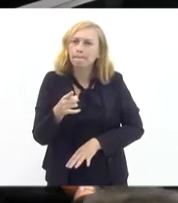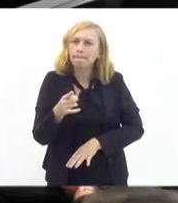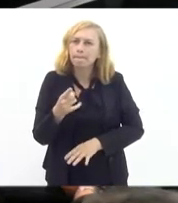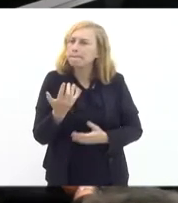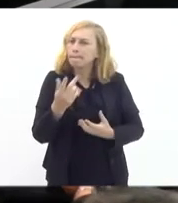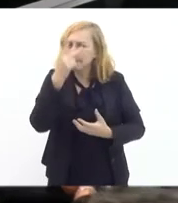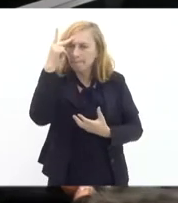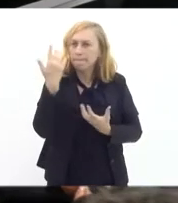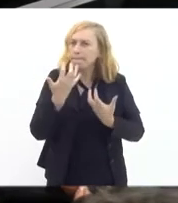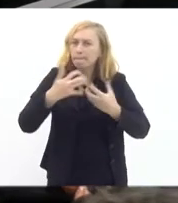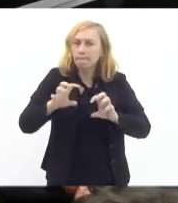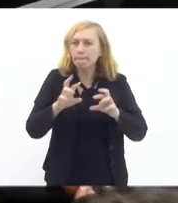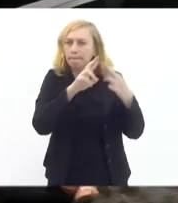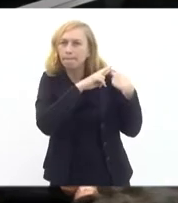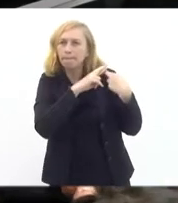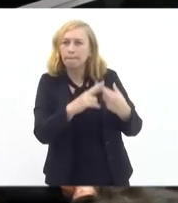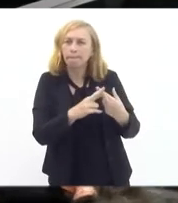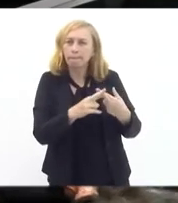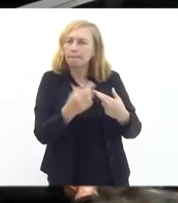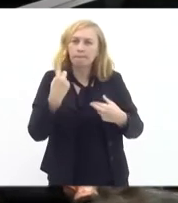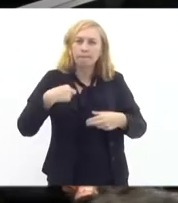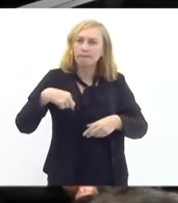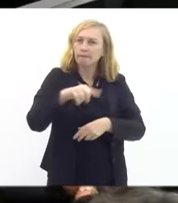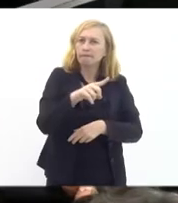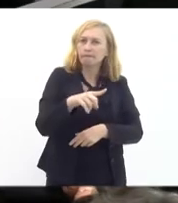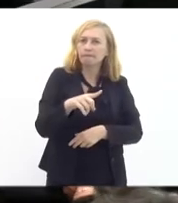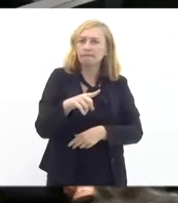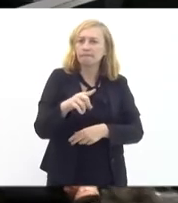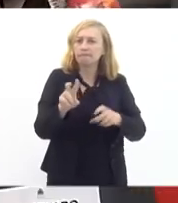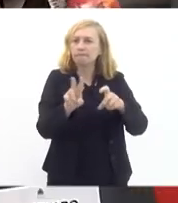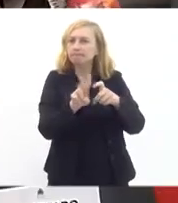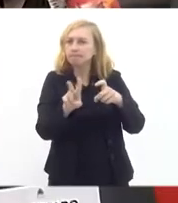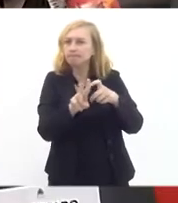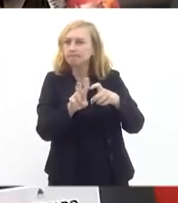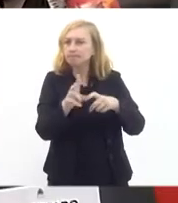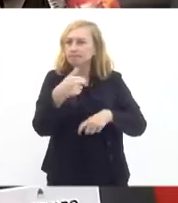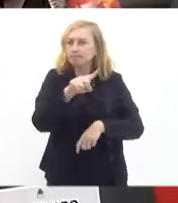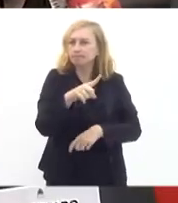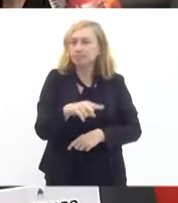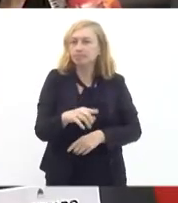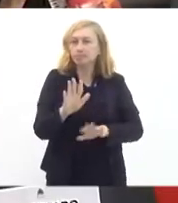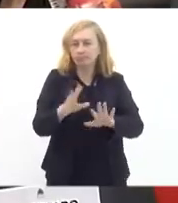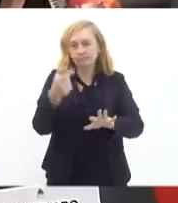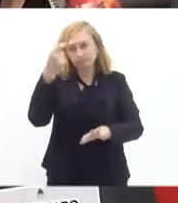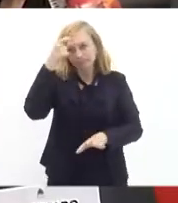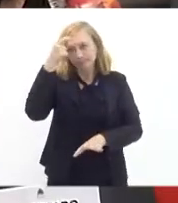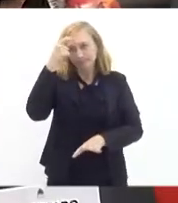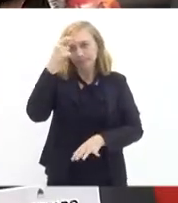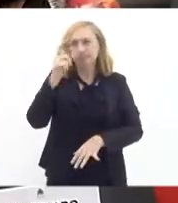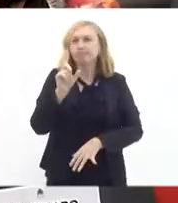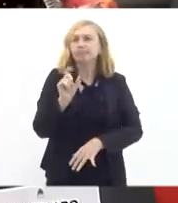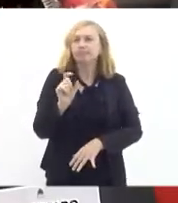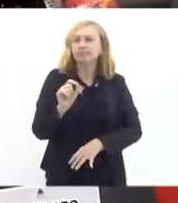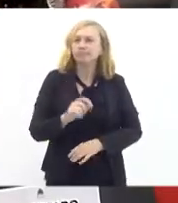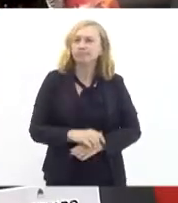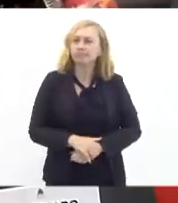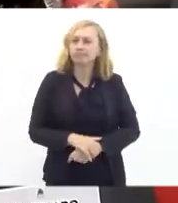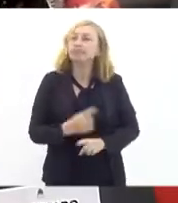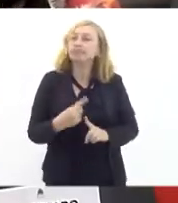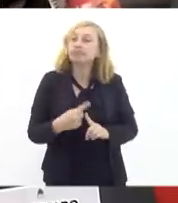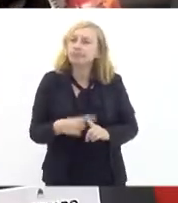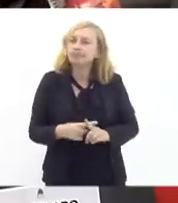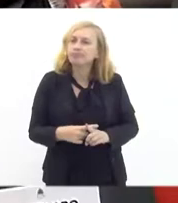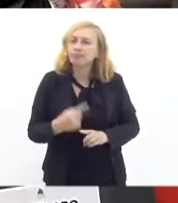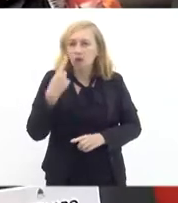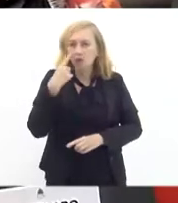quer essa responsabilidade vai começar a não levar o animal para a clínica mas aí, veterinária. Mas o que a gente pode fazer? A conscientização. A conscientização, por quê?